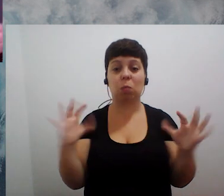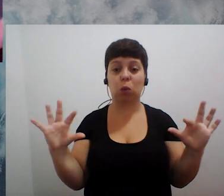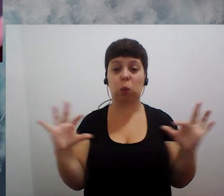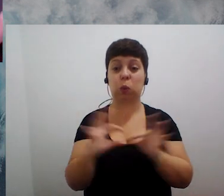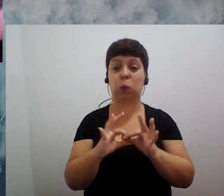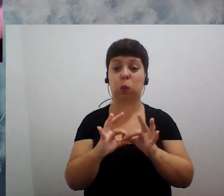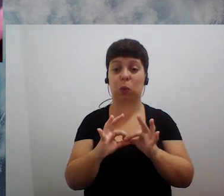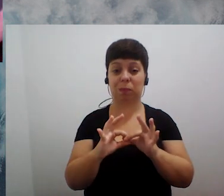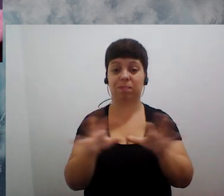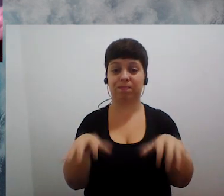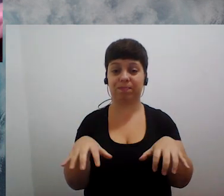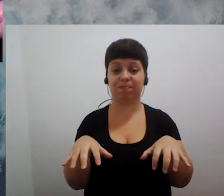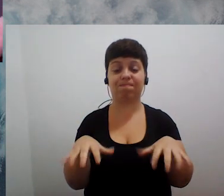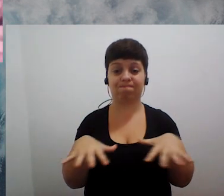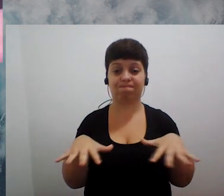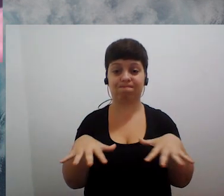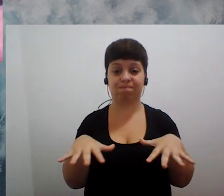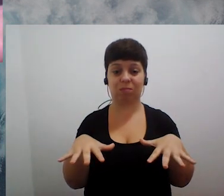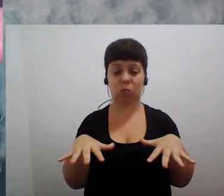gente está falando